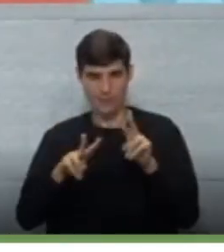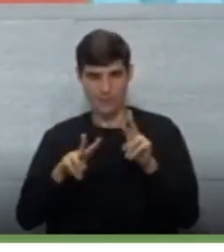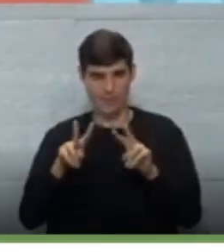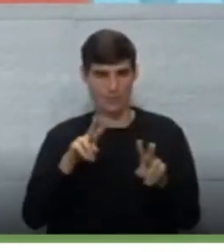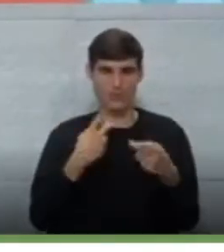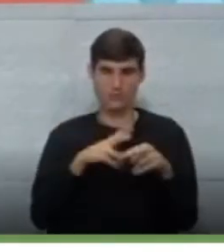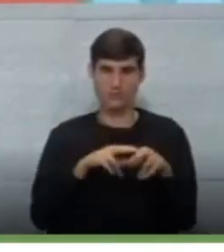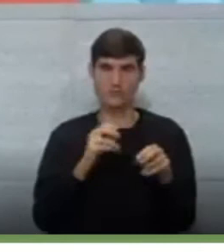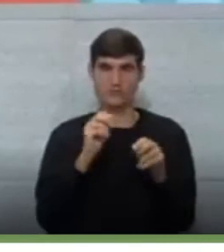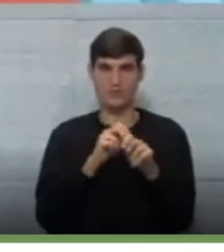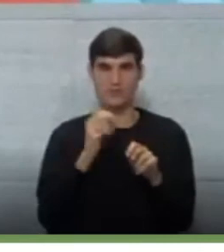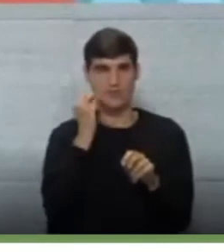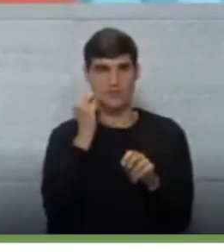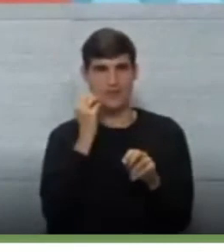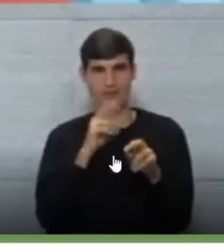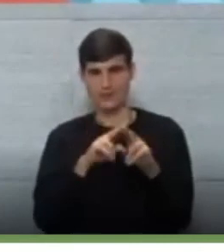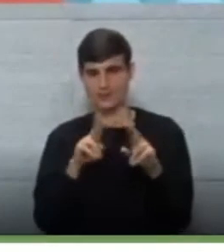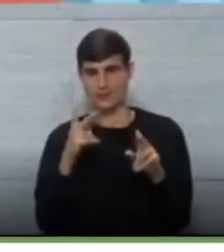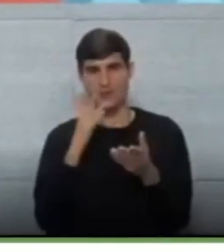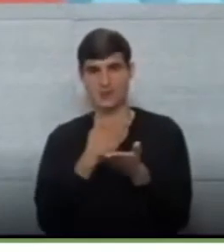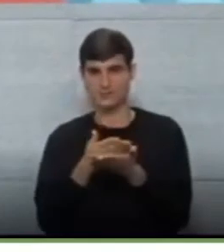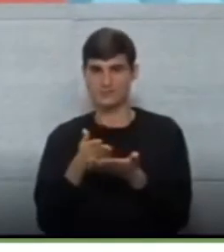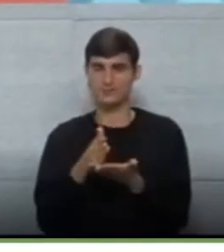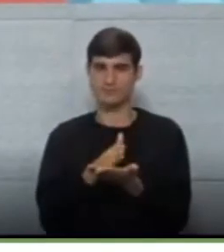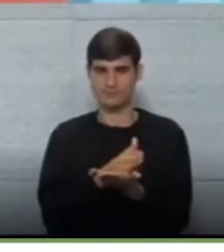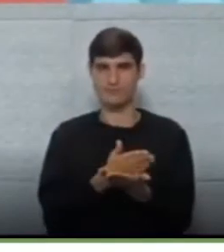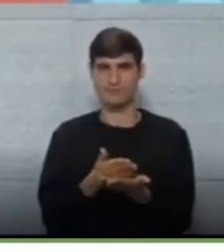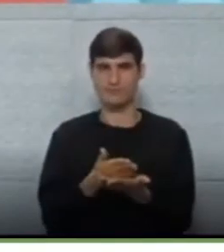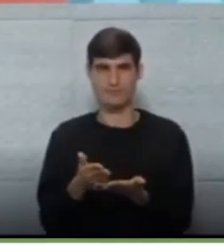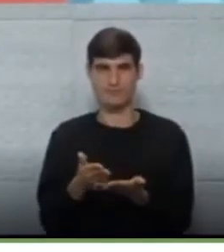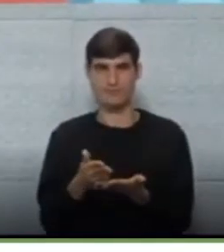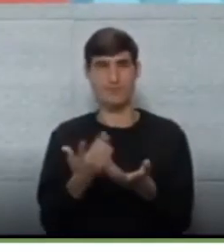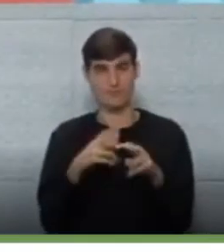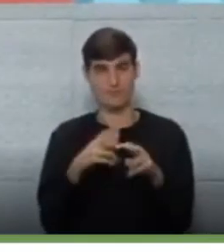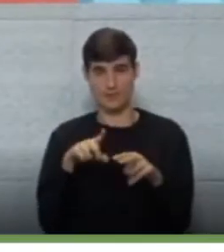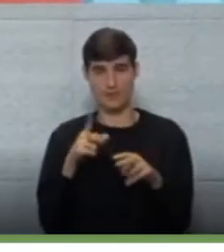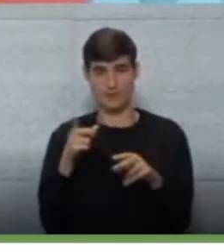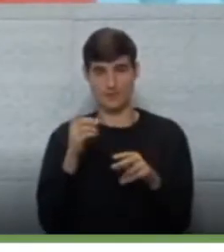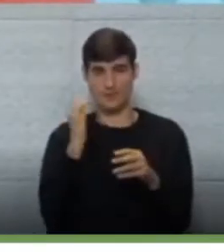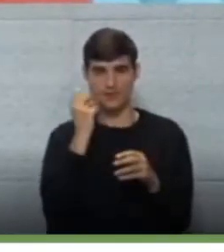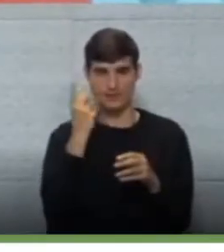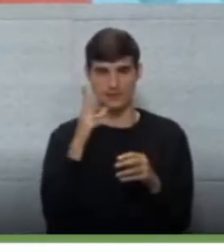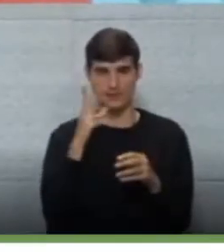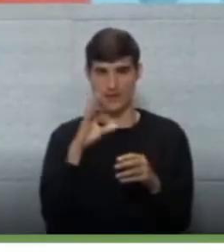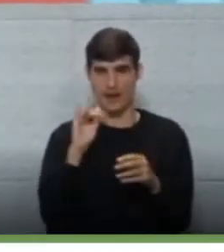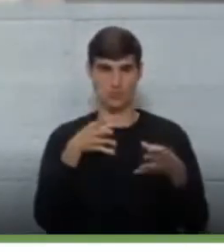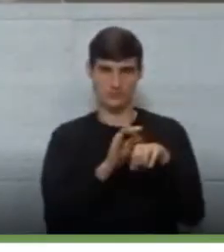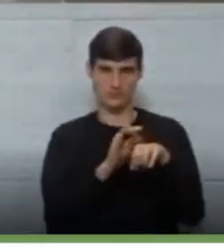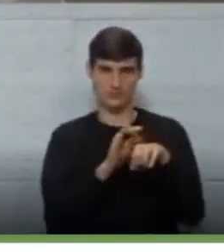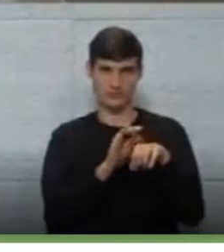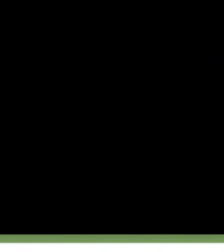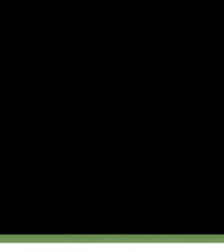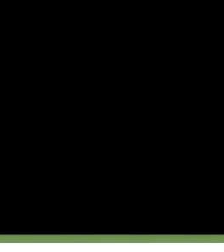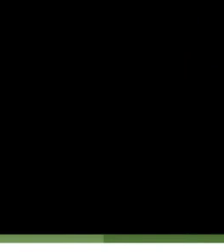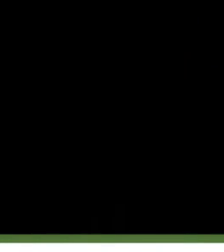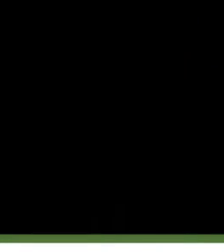para outros testes para fazer essa separação. E esse teste da catalase vai mostrar exatamente isso.